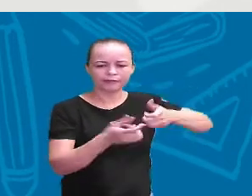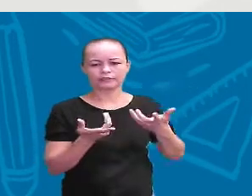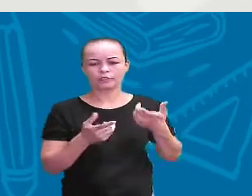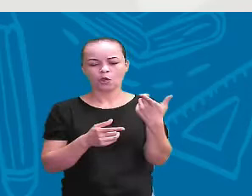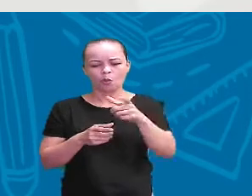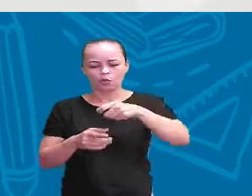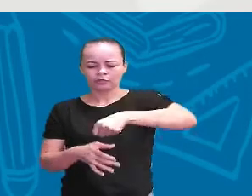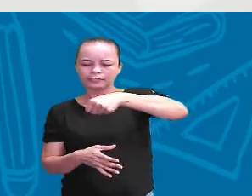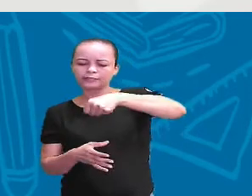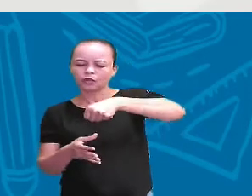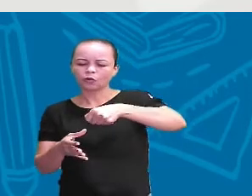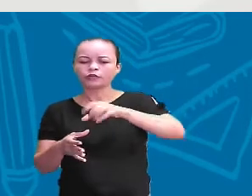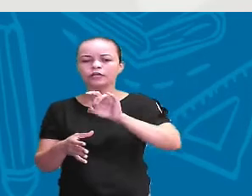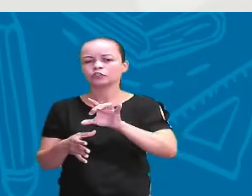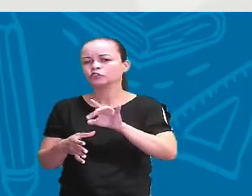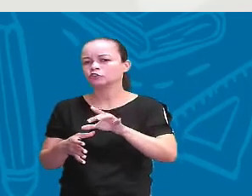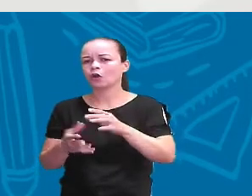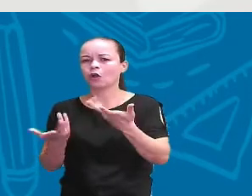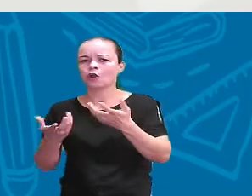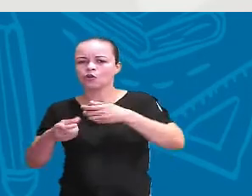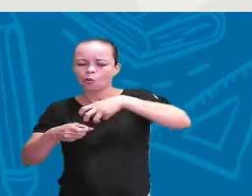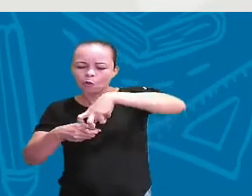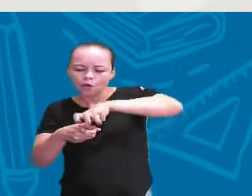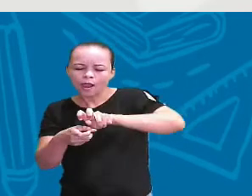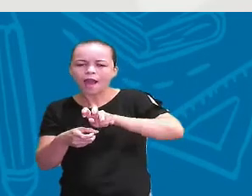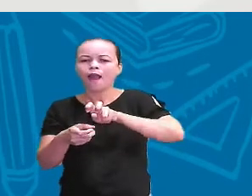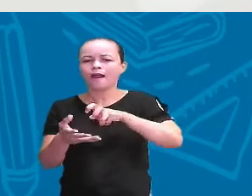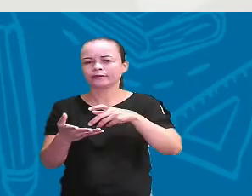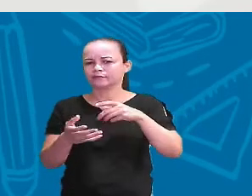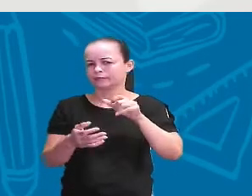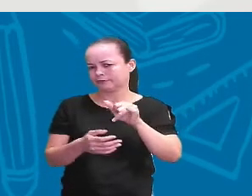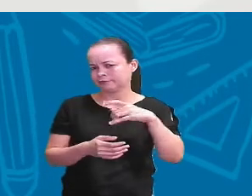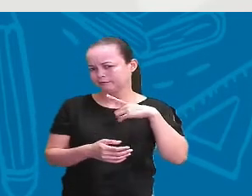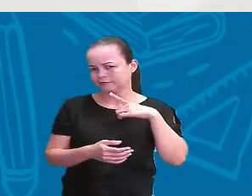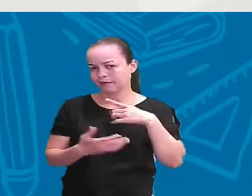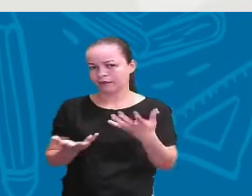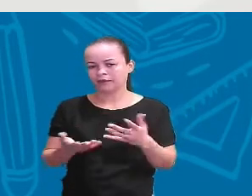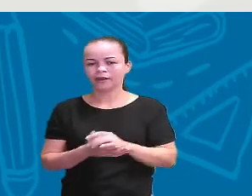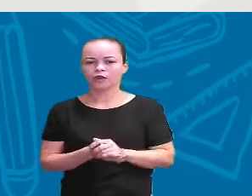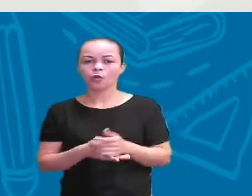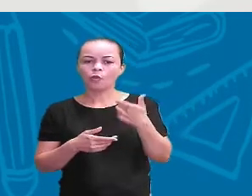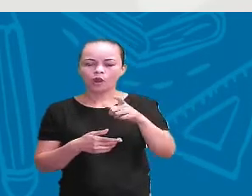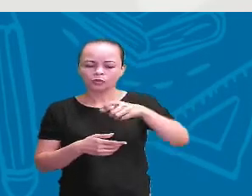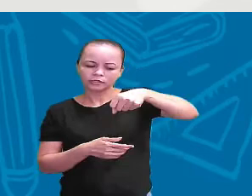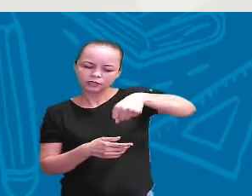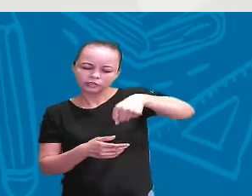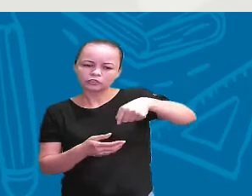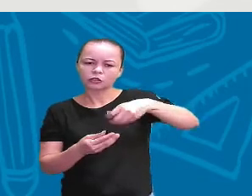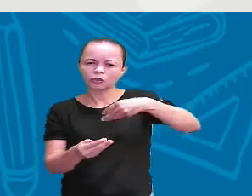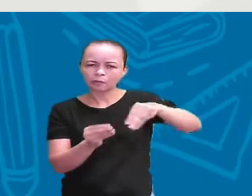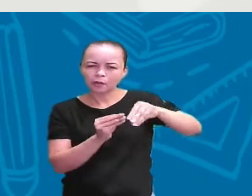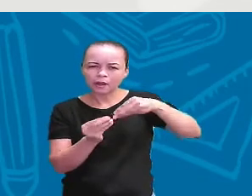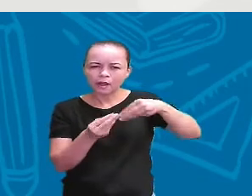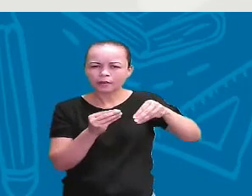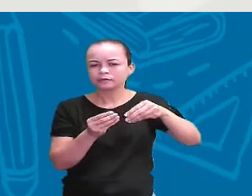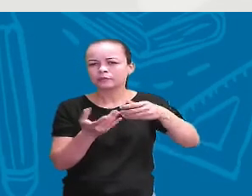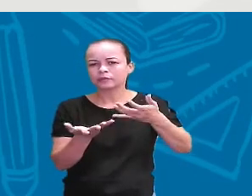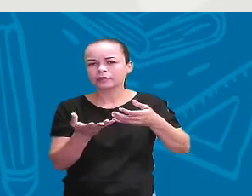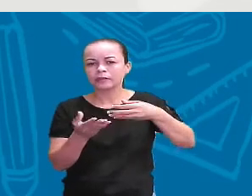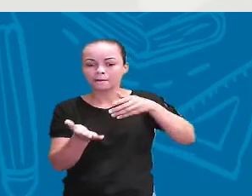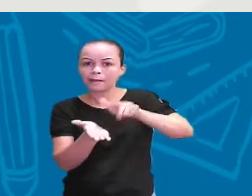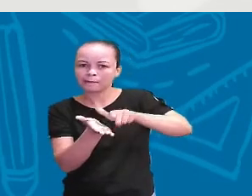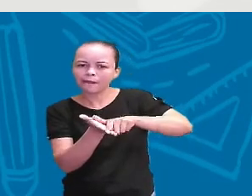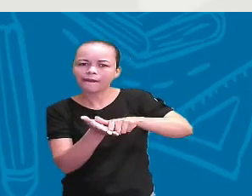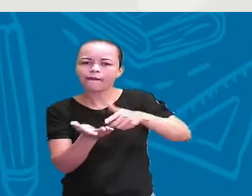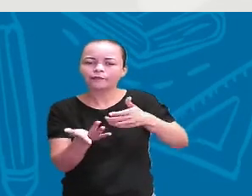outra sacolinha só com latinha, se você tiver, outra sacolinha só com plástico, assim,